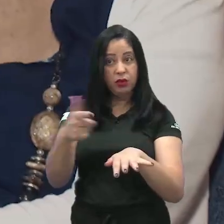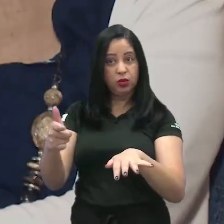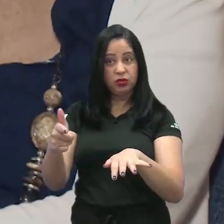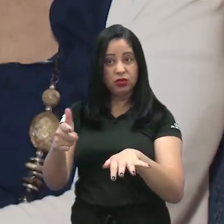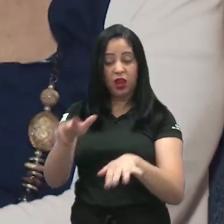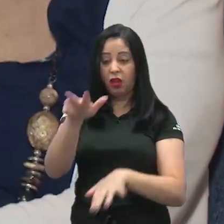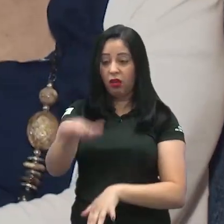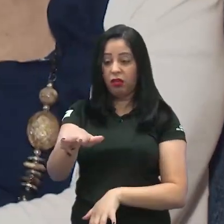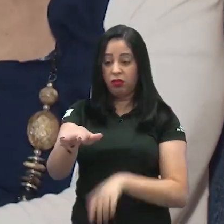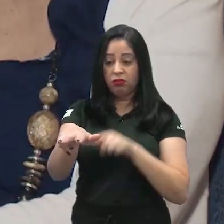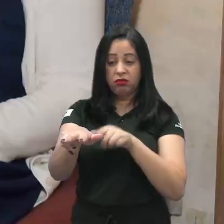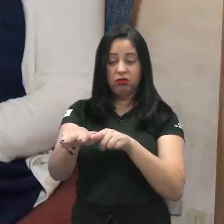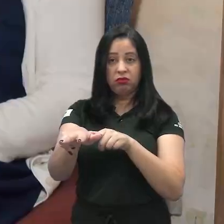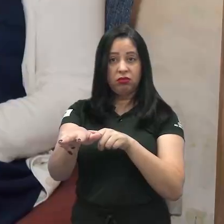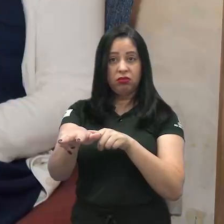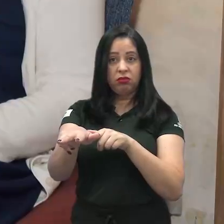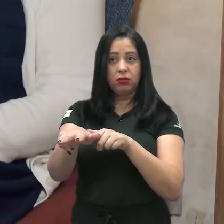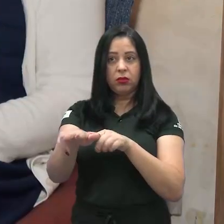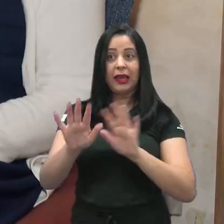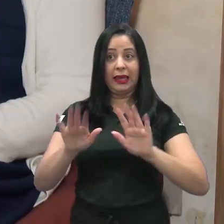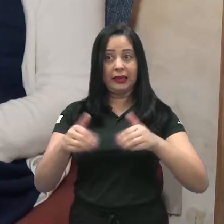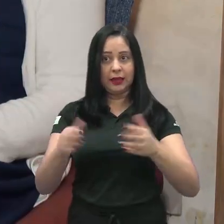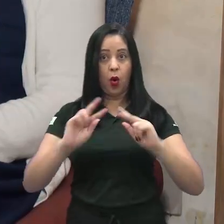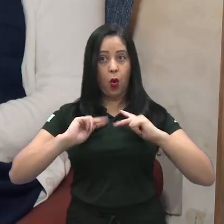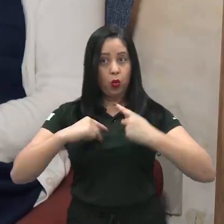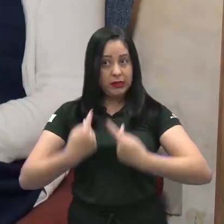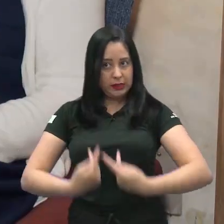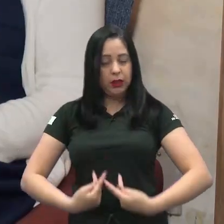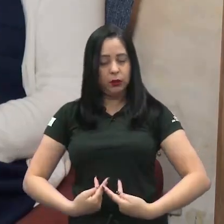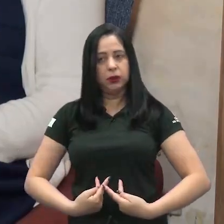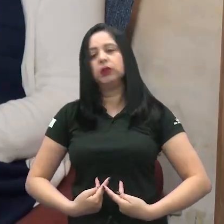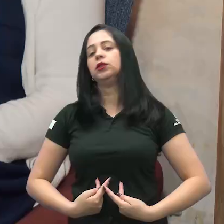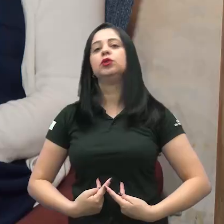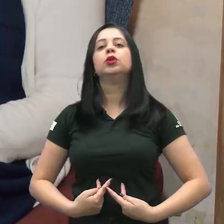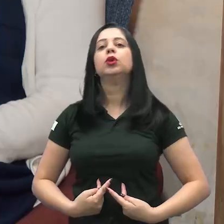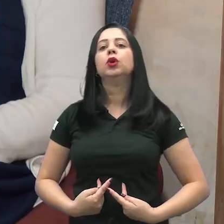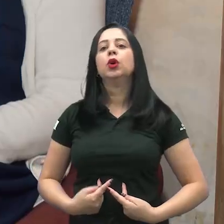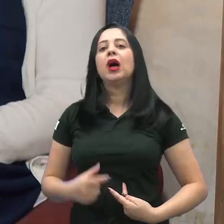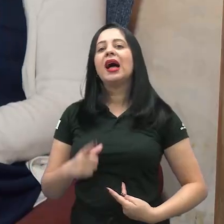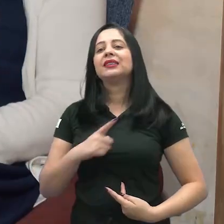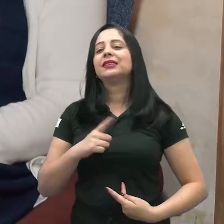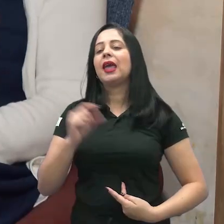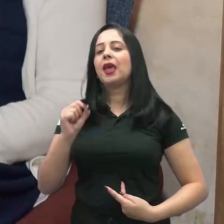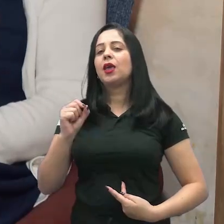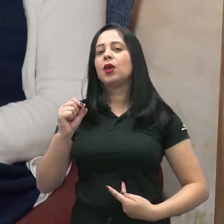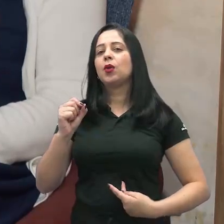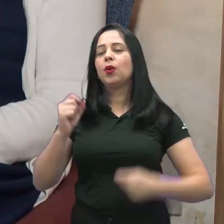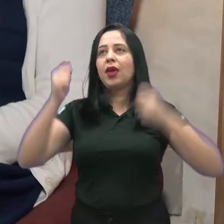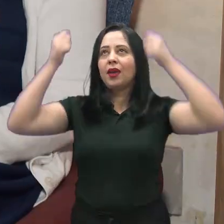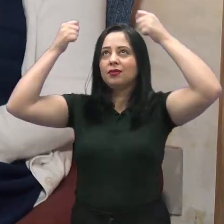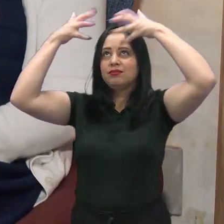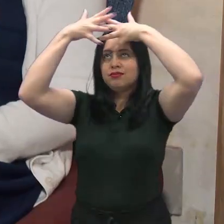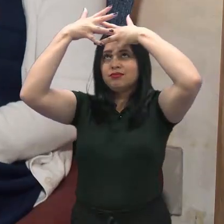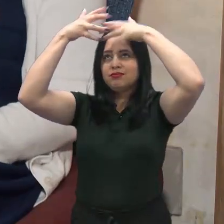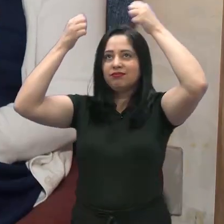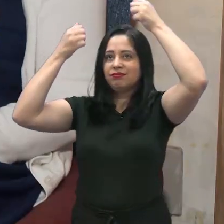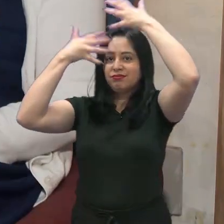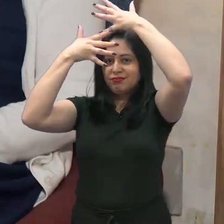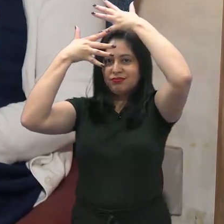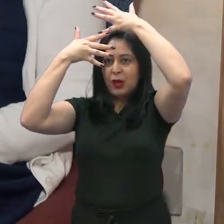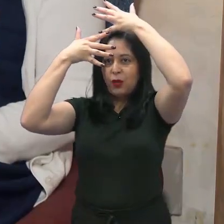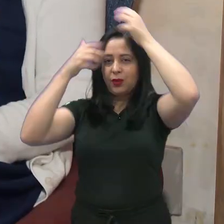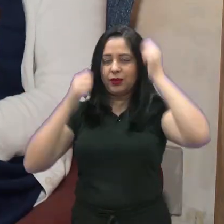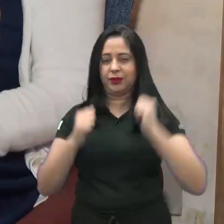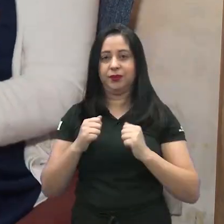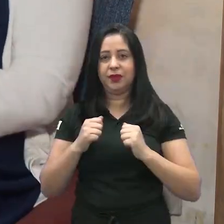o abala. O ser humano tem um negócio muito legal, chamado neurônio espelho. O que é um neurônio